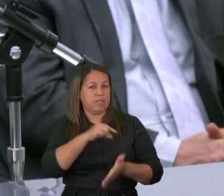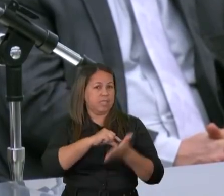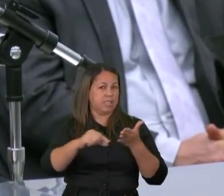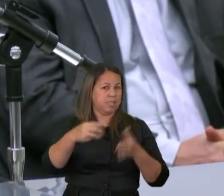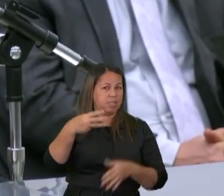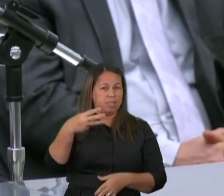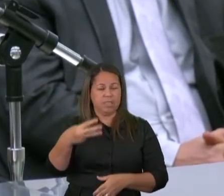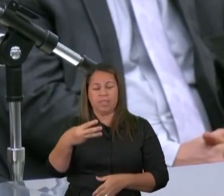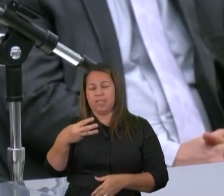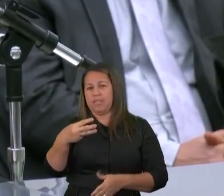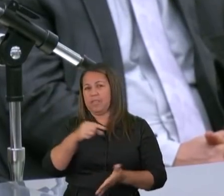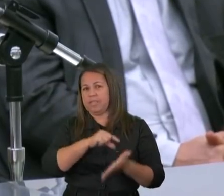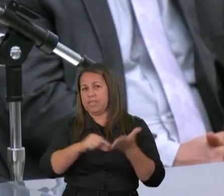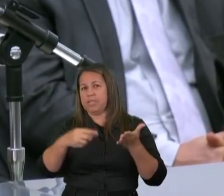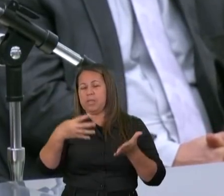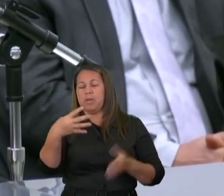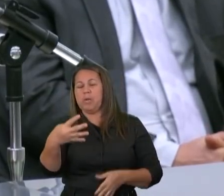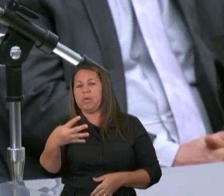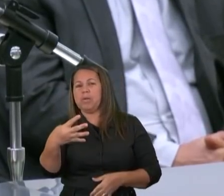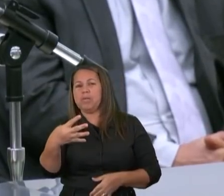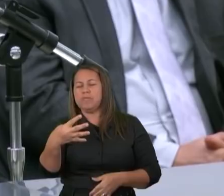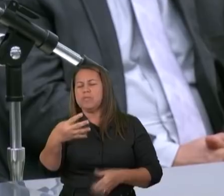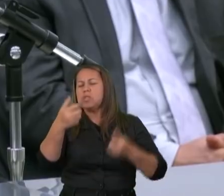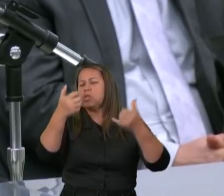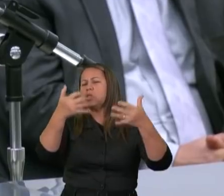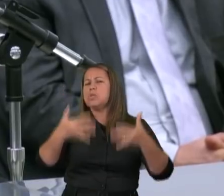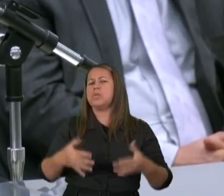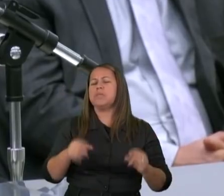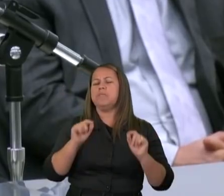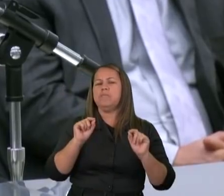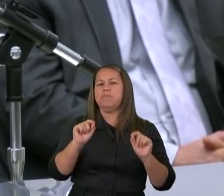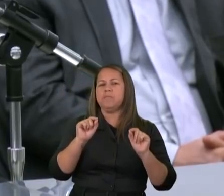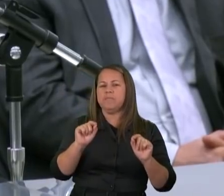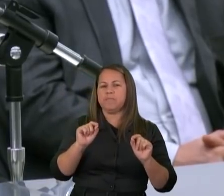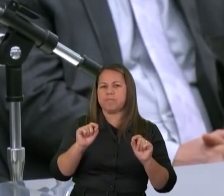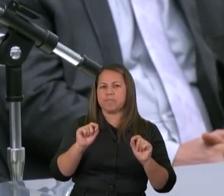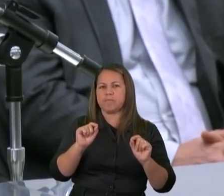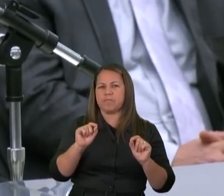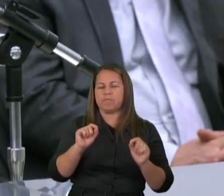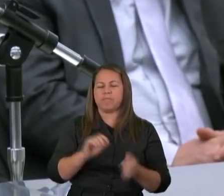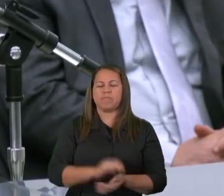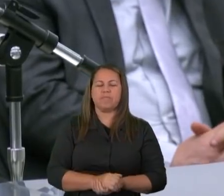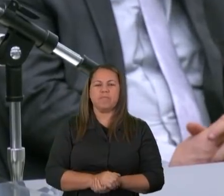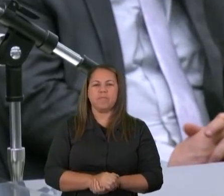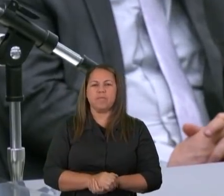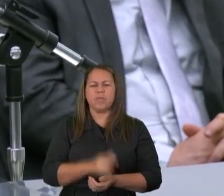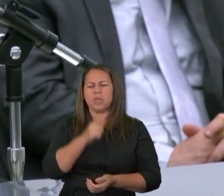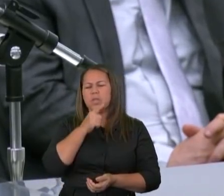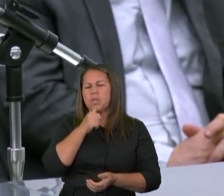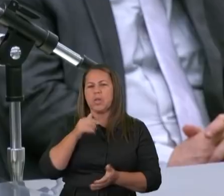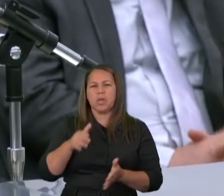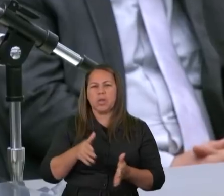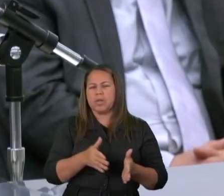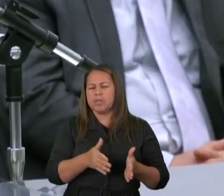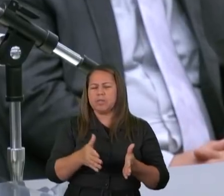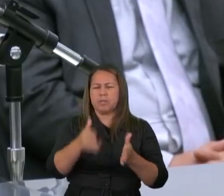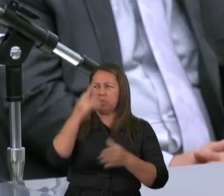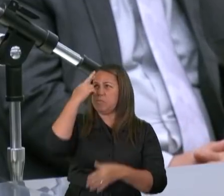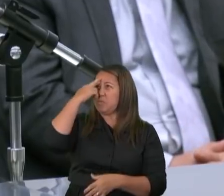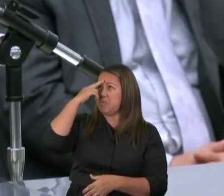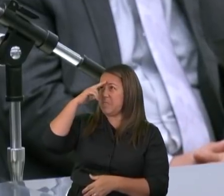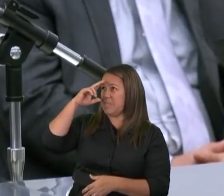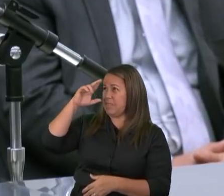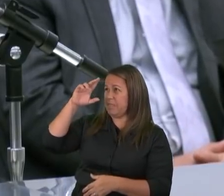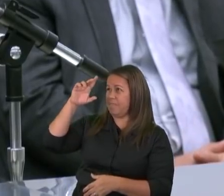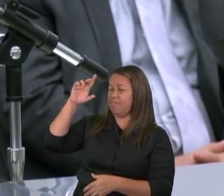e o verso de número 4, diz assim: e os rios levantam, ó Senhor, os rios